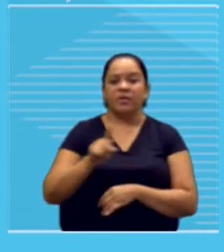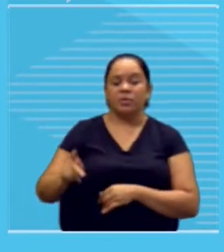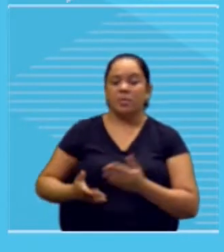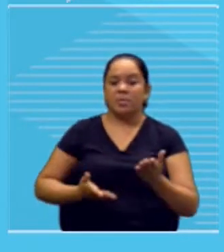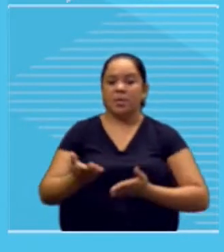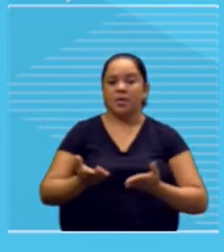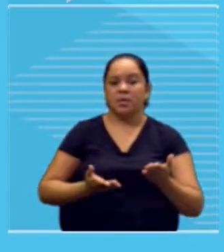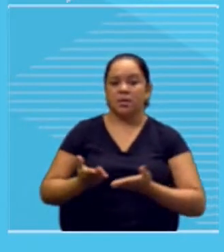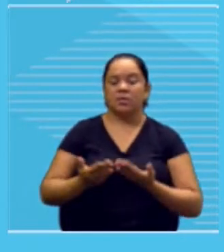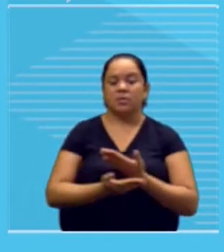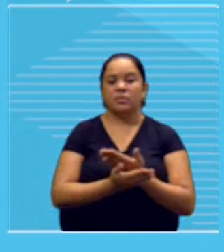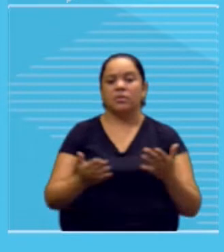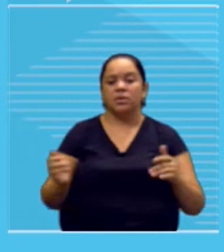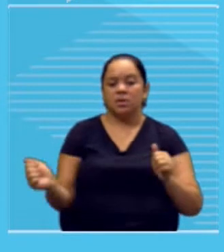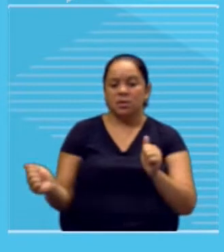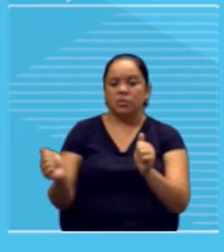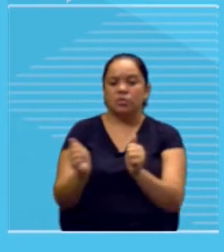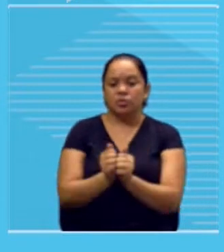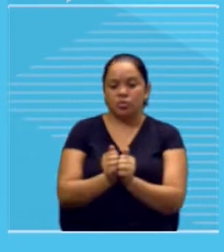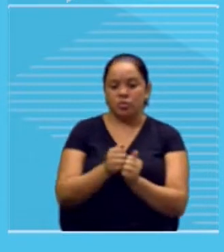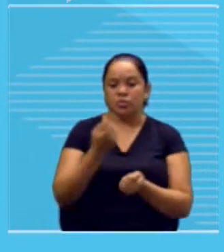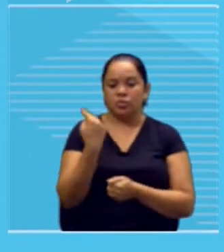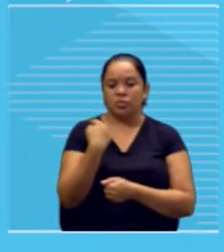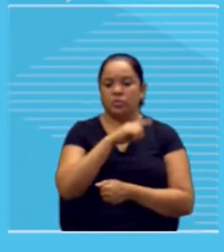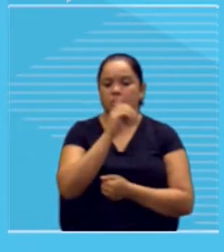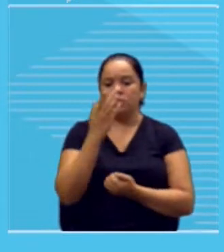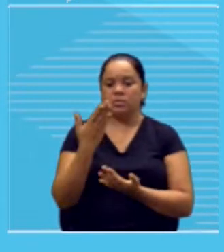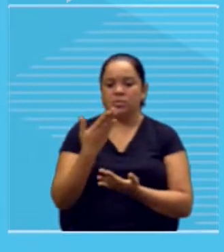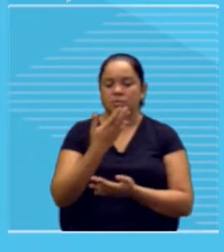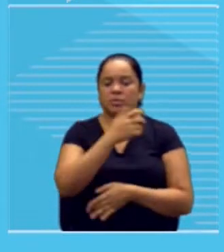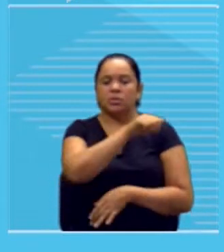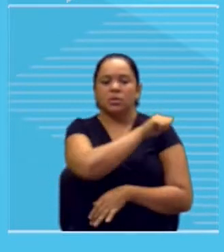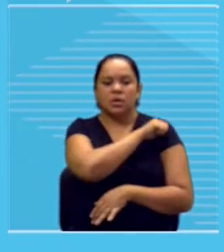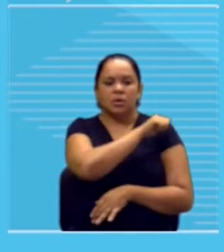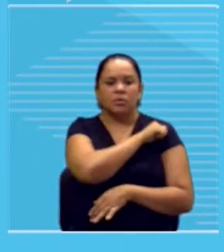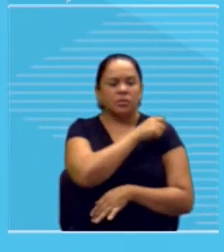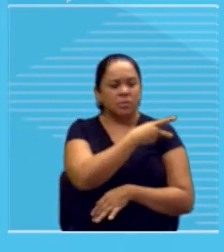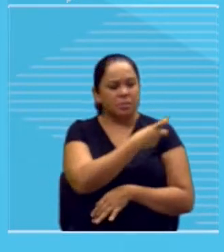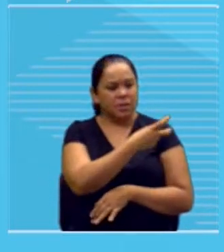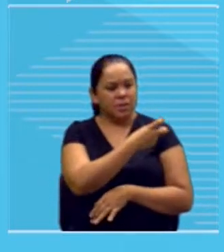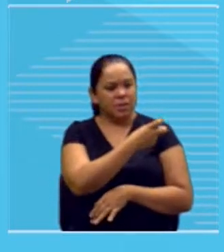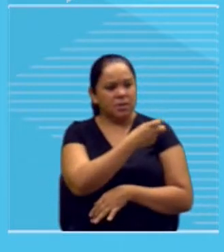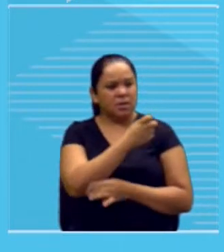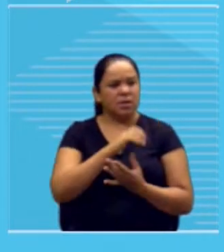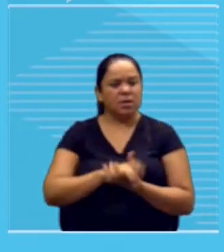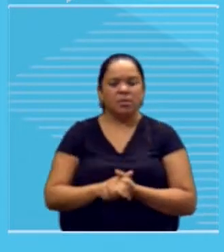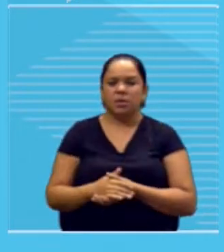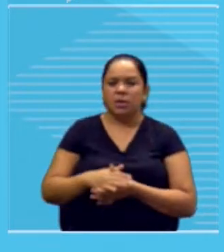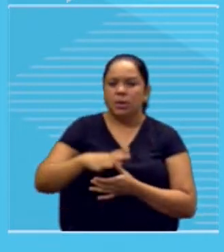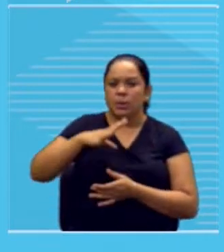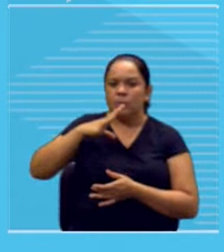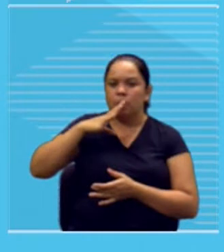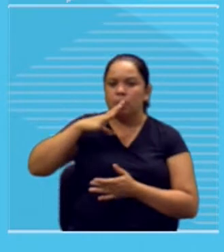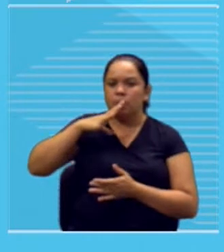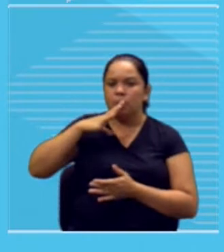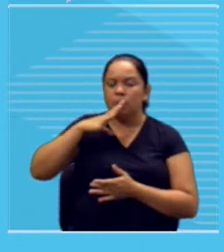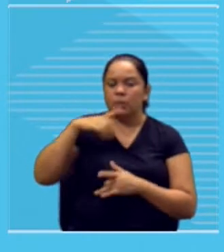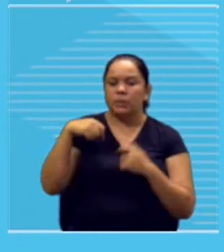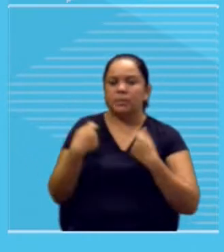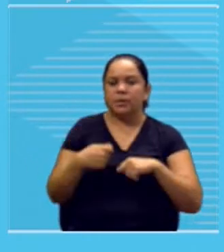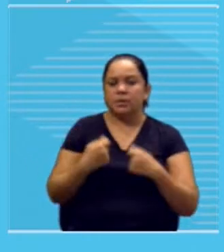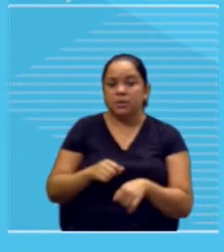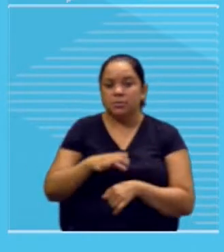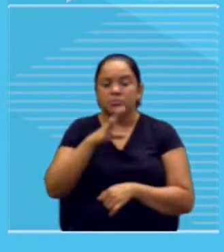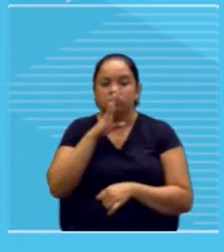não tinha dos nossos alunos por gentileza Observe o silêncio a gente lê a gente precisa de